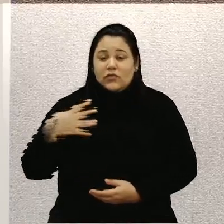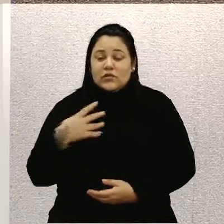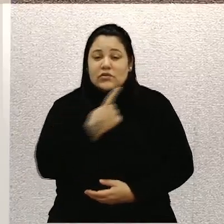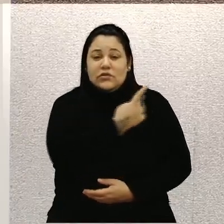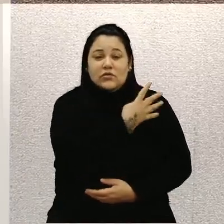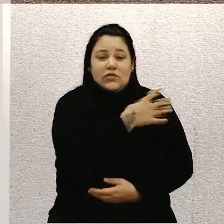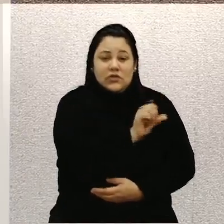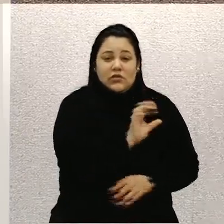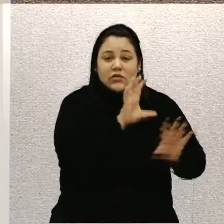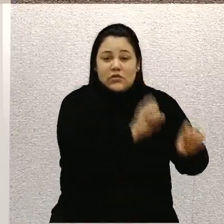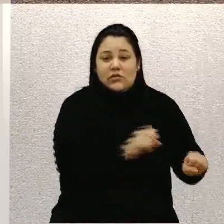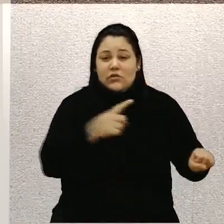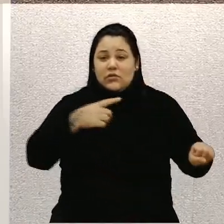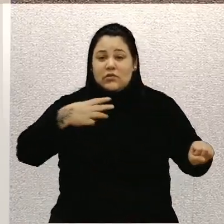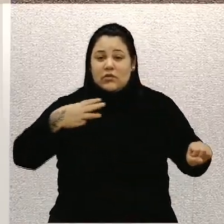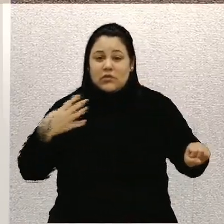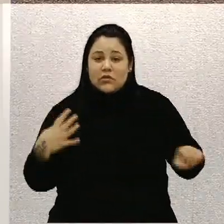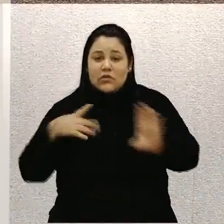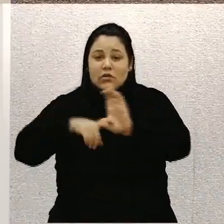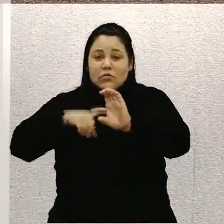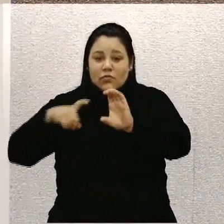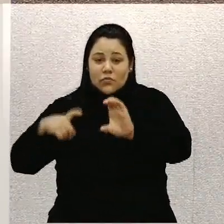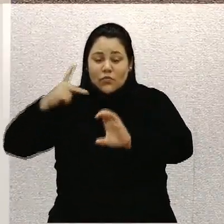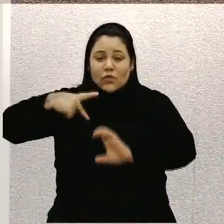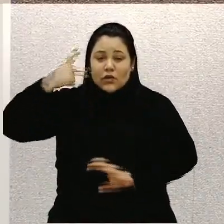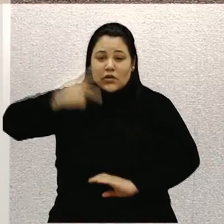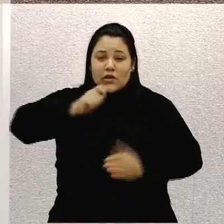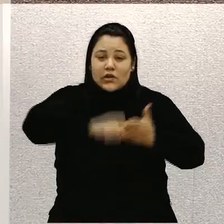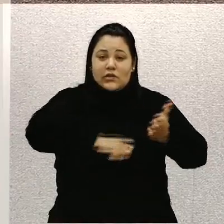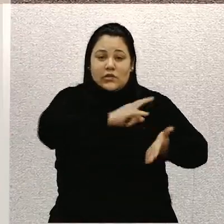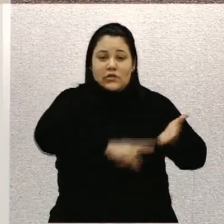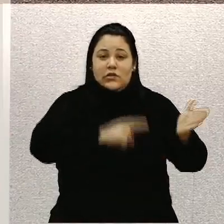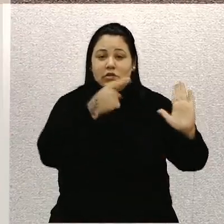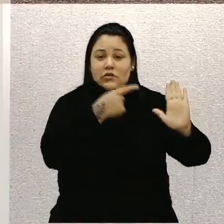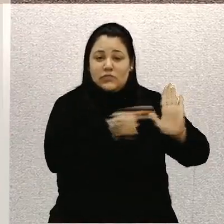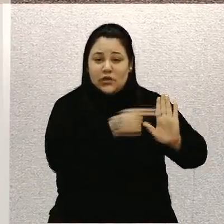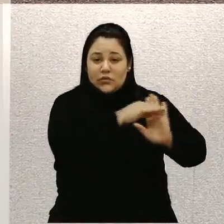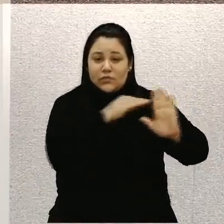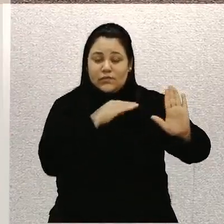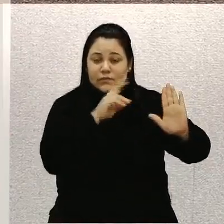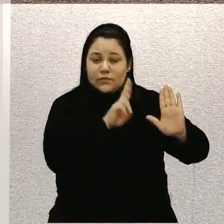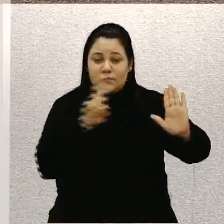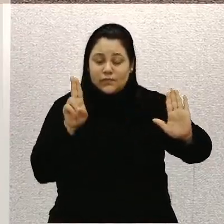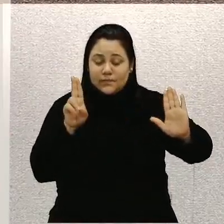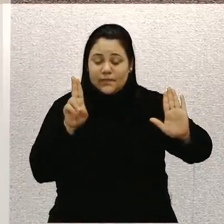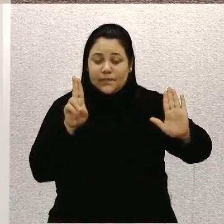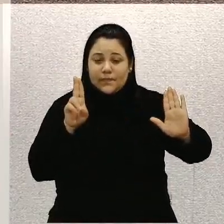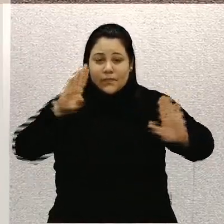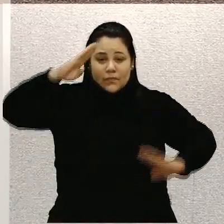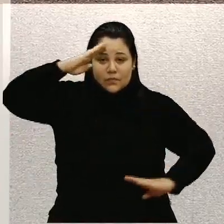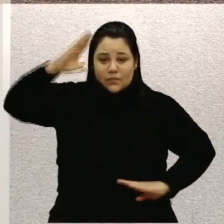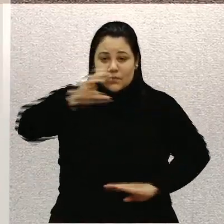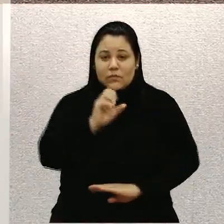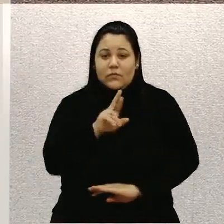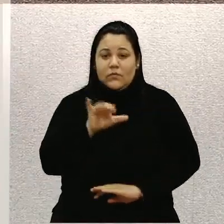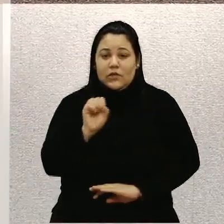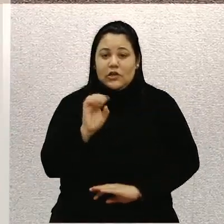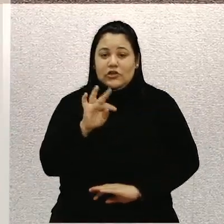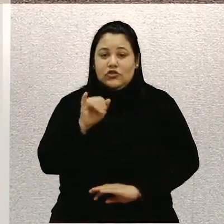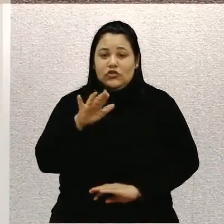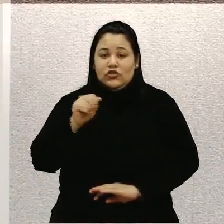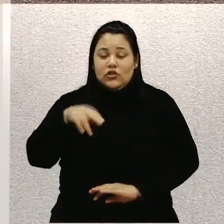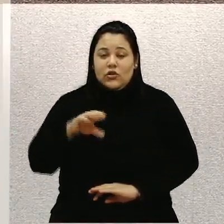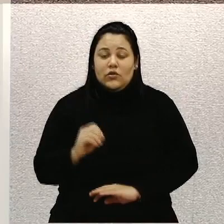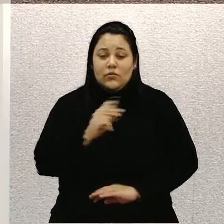149 anos da colonização, 134 anos da emancipação política. Assinam esse documento Tenente Cristiano Becker,